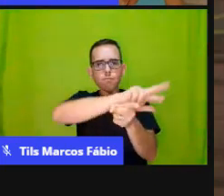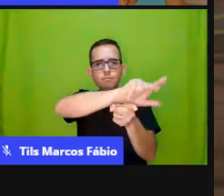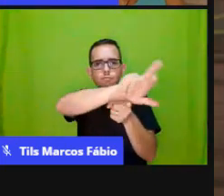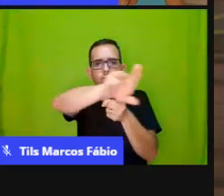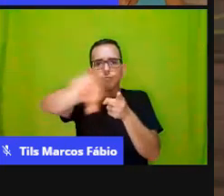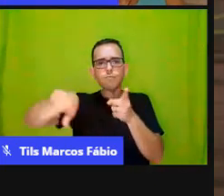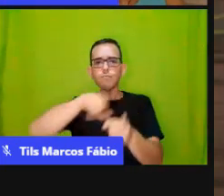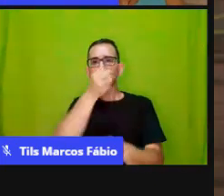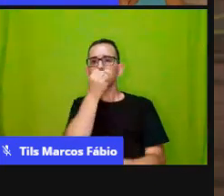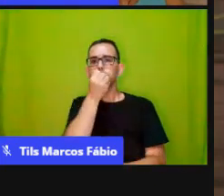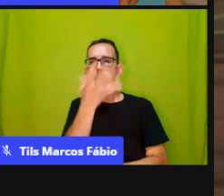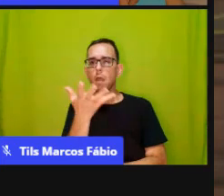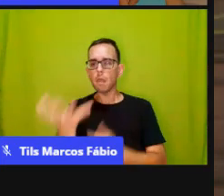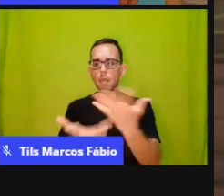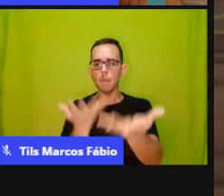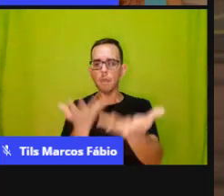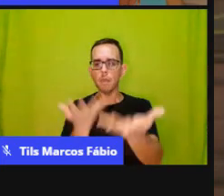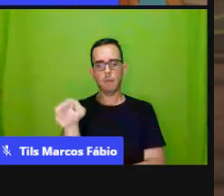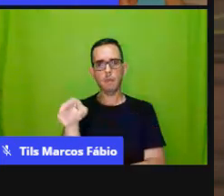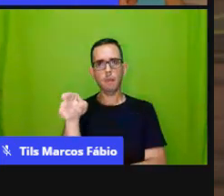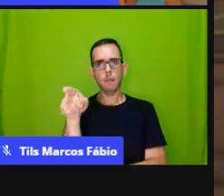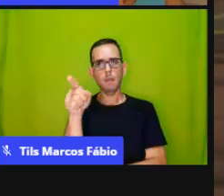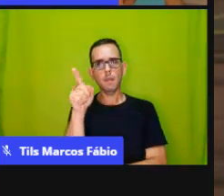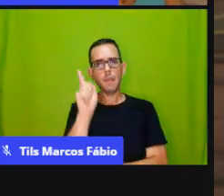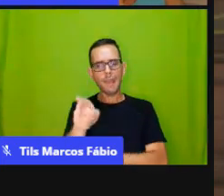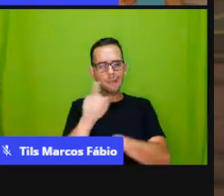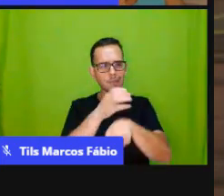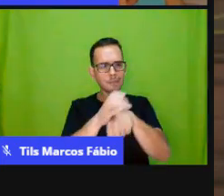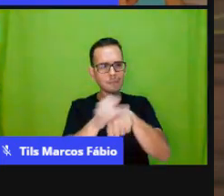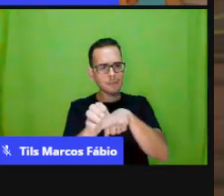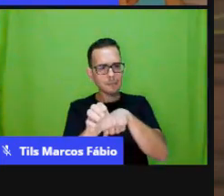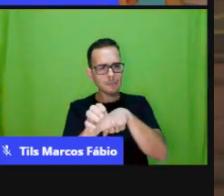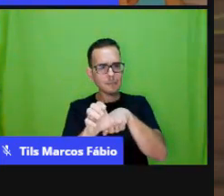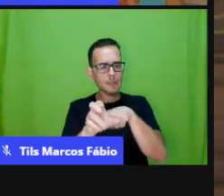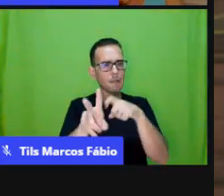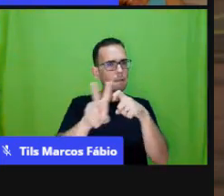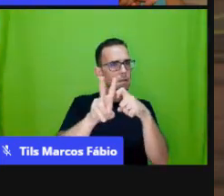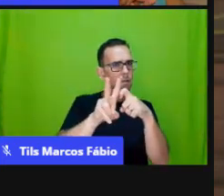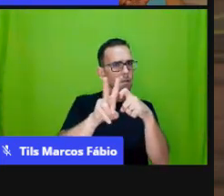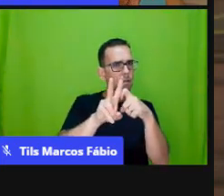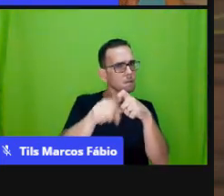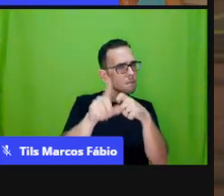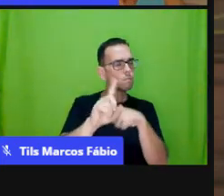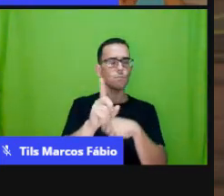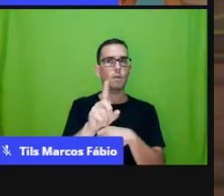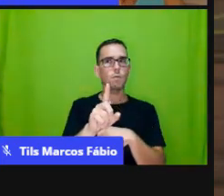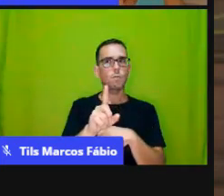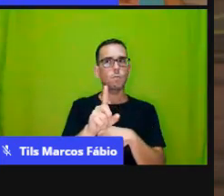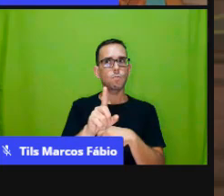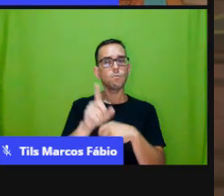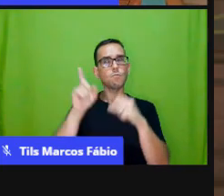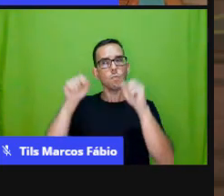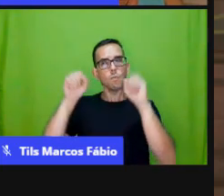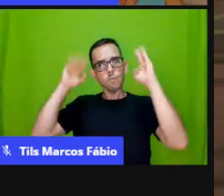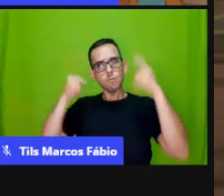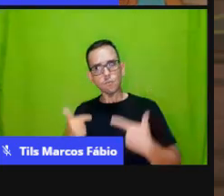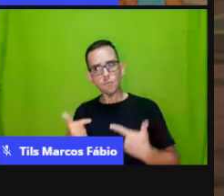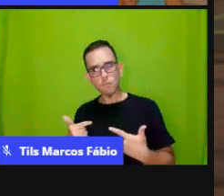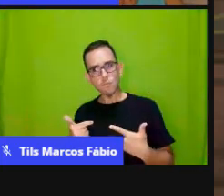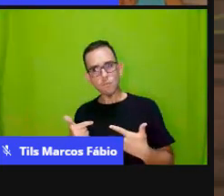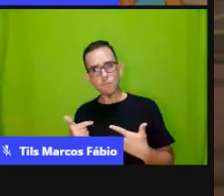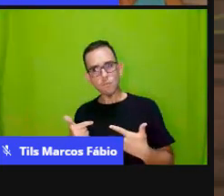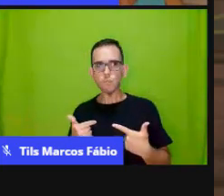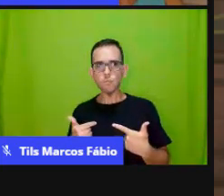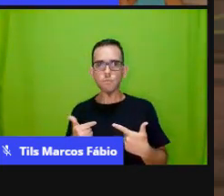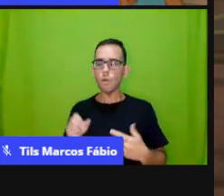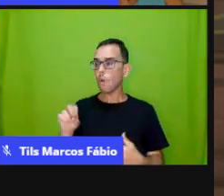animal. Ela não é uma ciência veterinária, ela não é uma ciência essencialmente biológica, nem zootécnica,